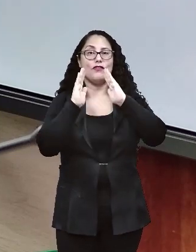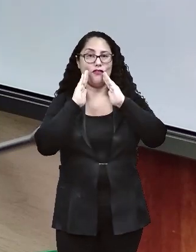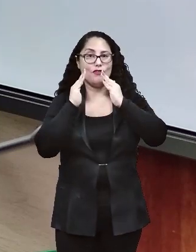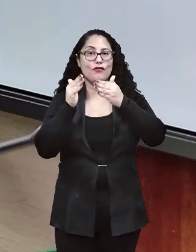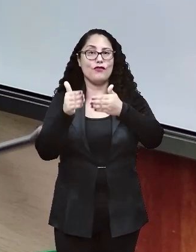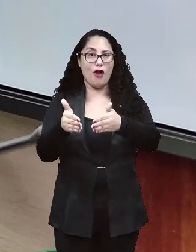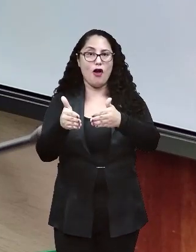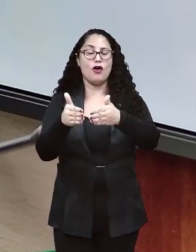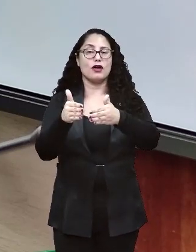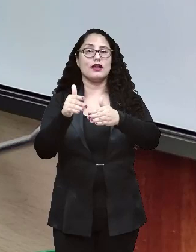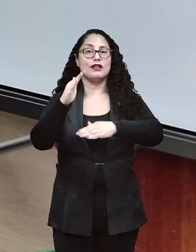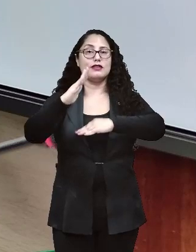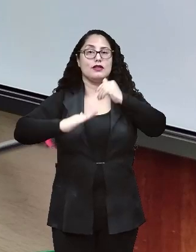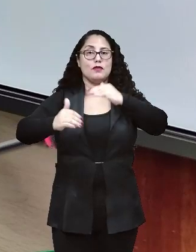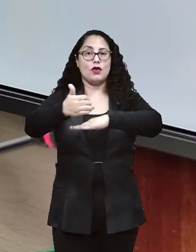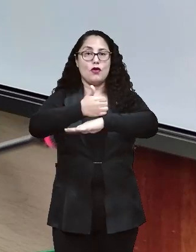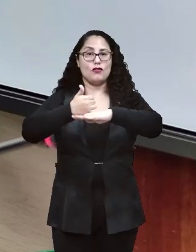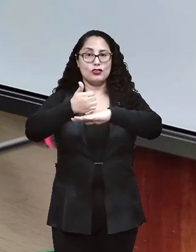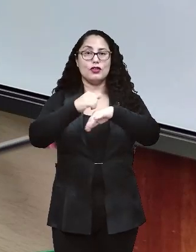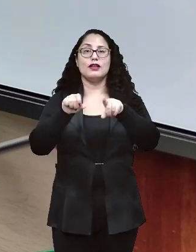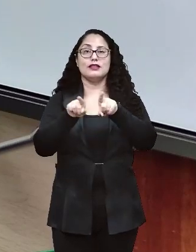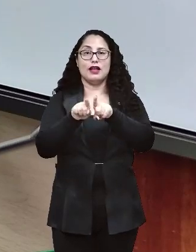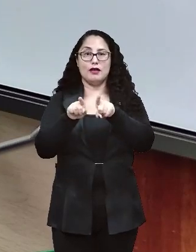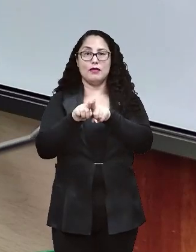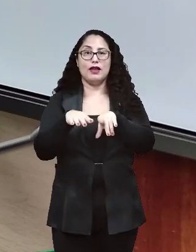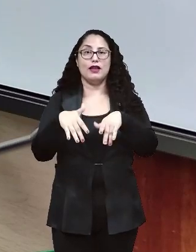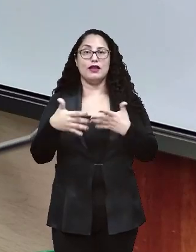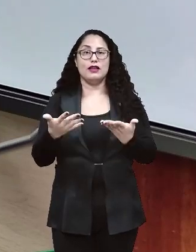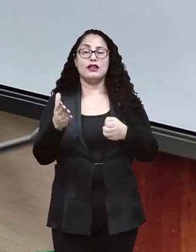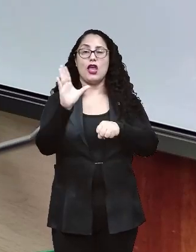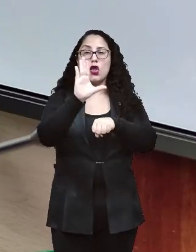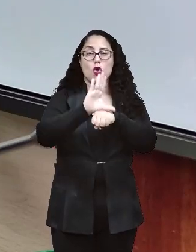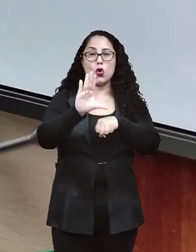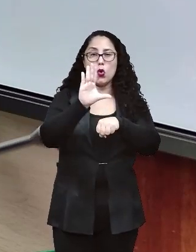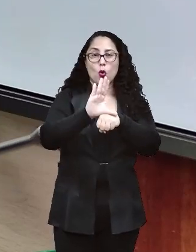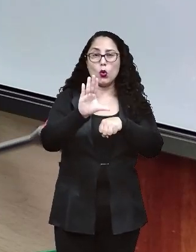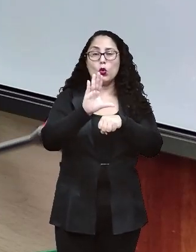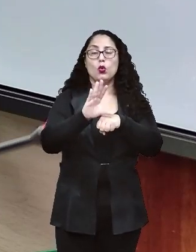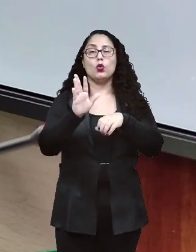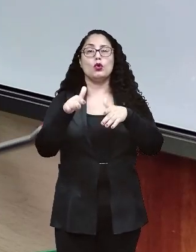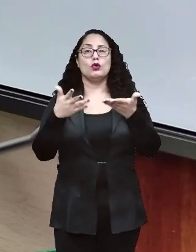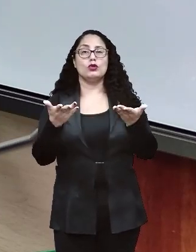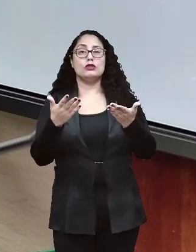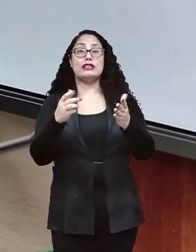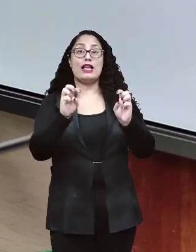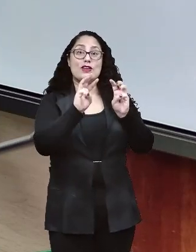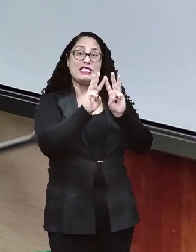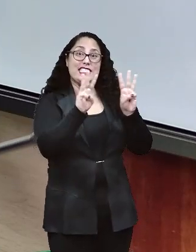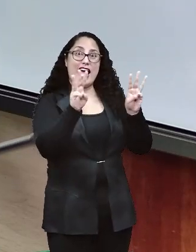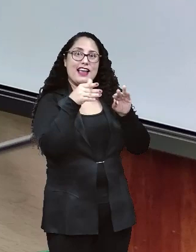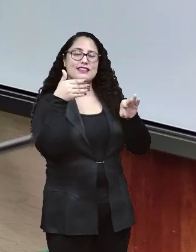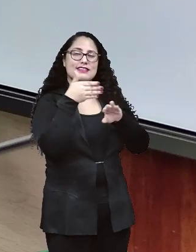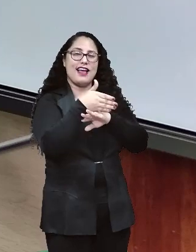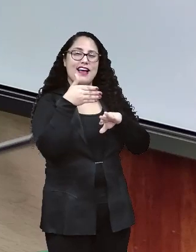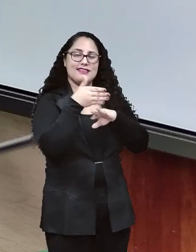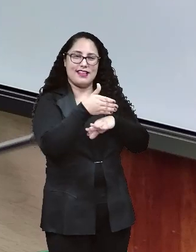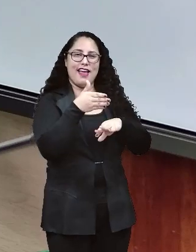foca nesses profissionais. Inclusive, ela tem cursos, ela tem um site que você